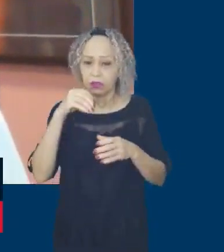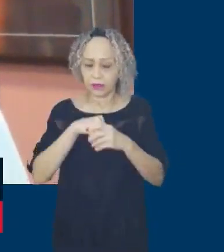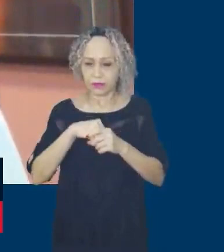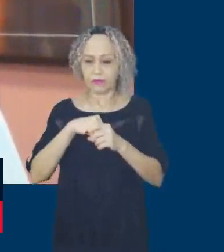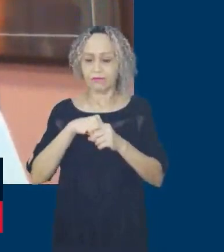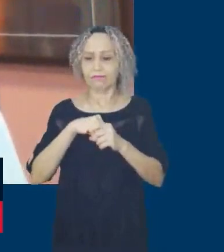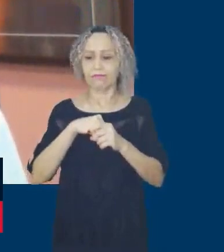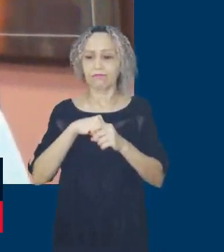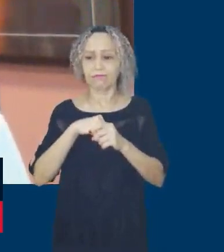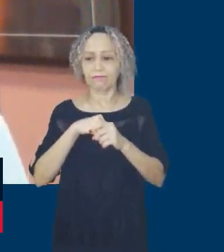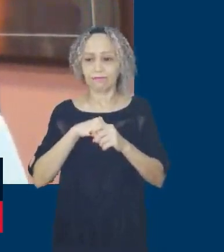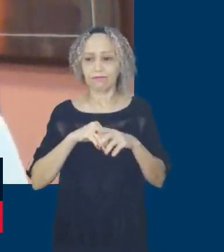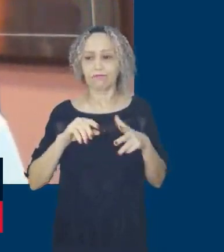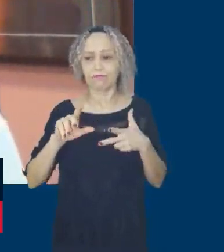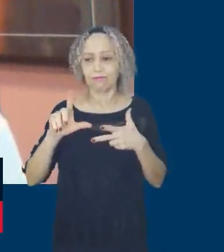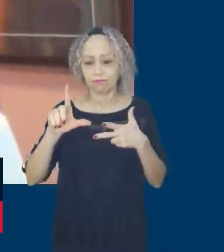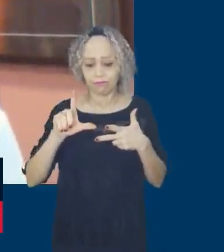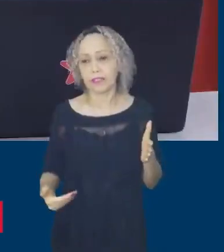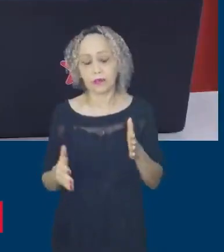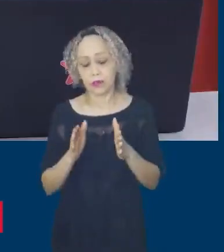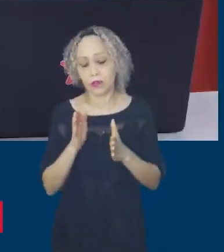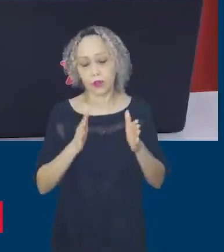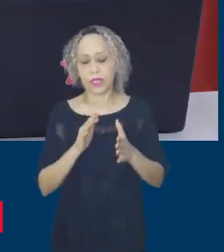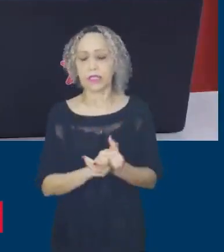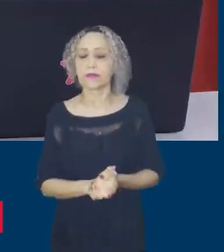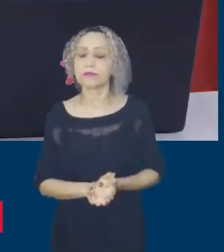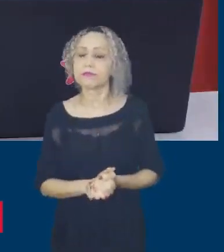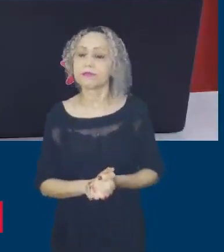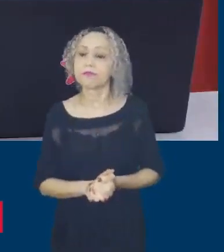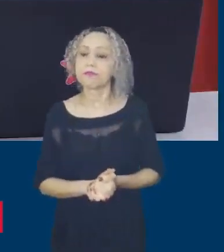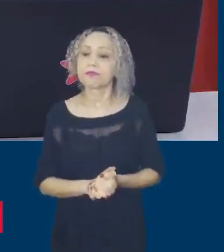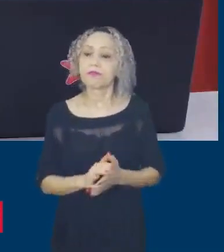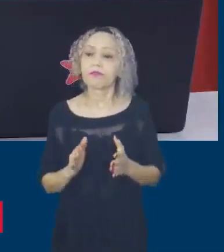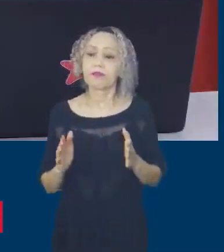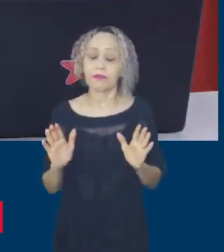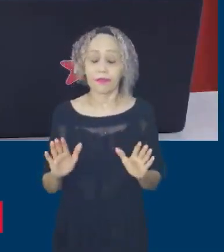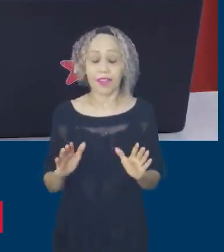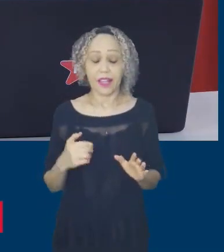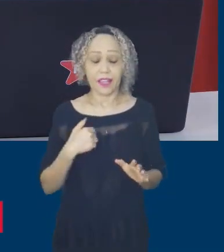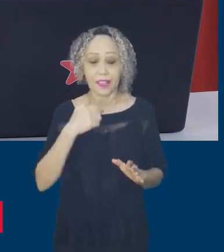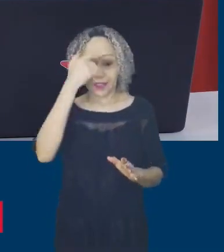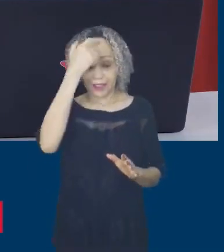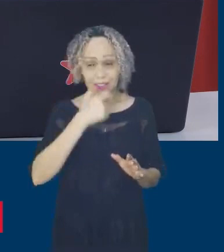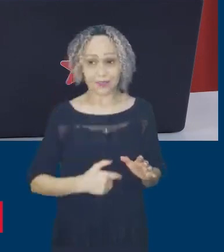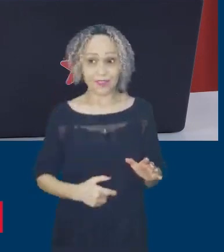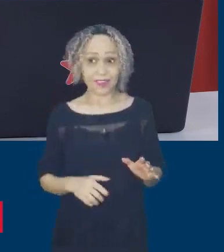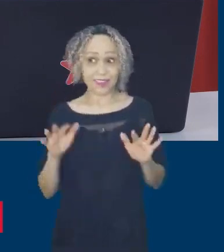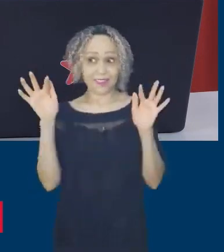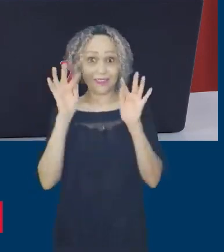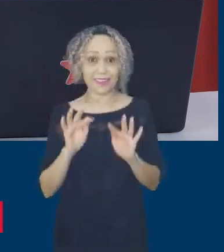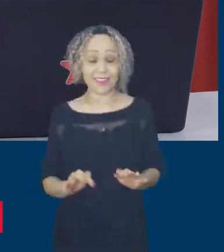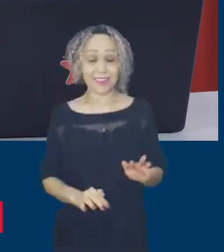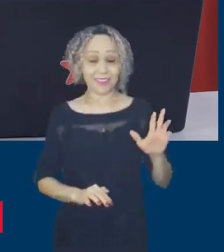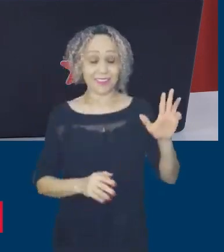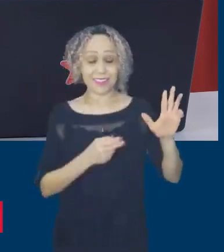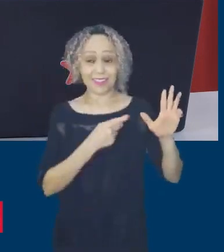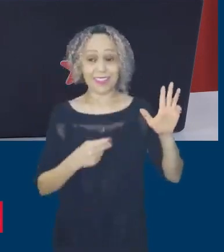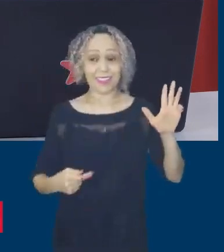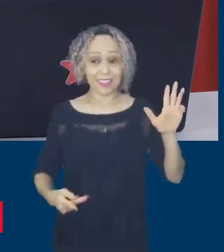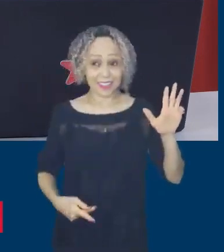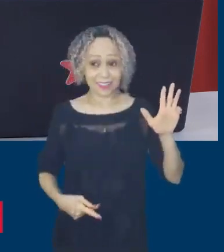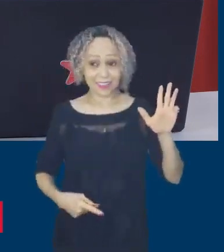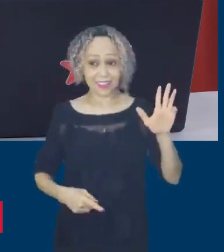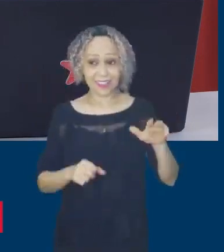mas, sobretudo, sobre igualdade salarial. Eu fiquei muito feliz quando o presidente Lula deu a senha, né? Ele, no dia 8